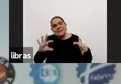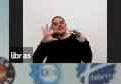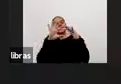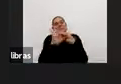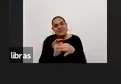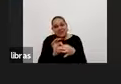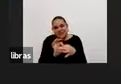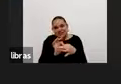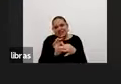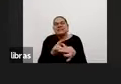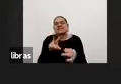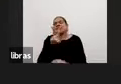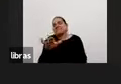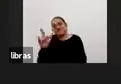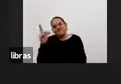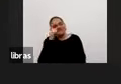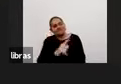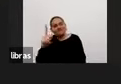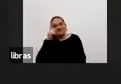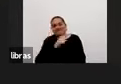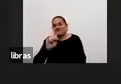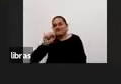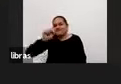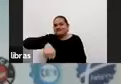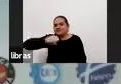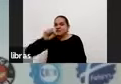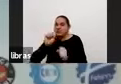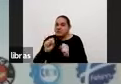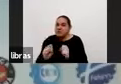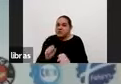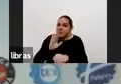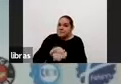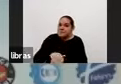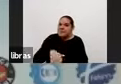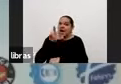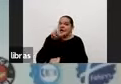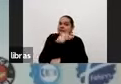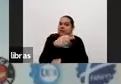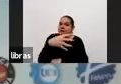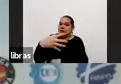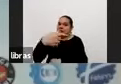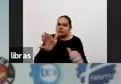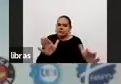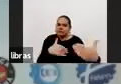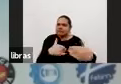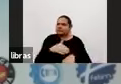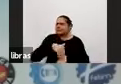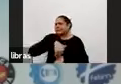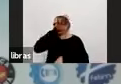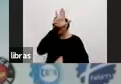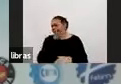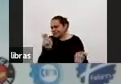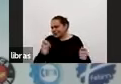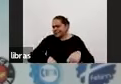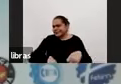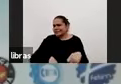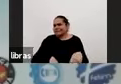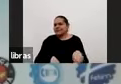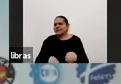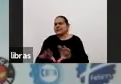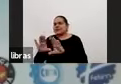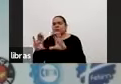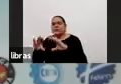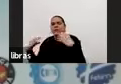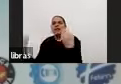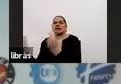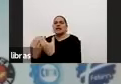apoiando-se, né, mutuamente, pode até passar de 747, então, e essas comunidades do entorno, comunidades